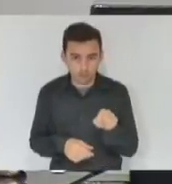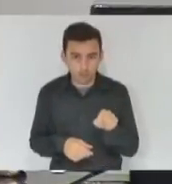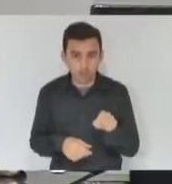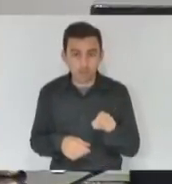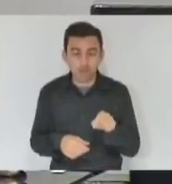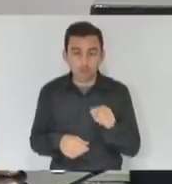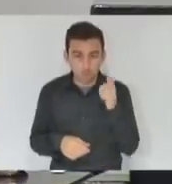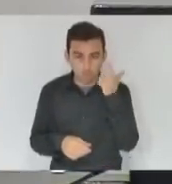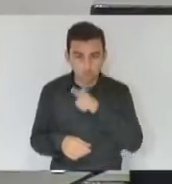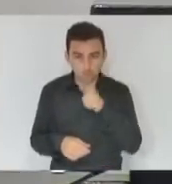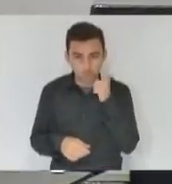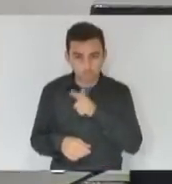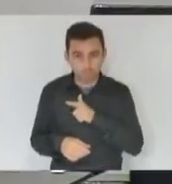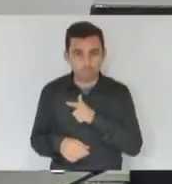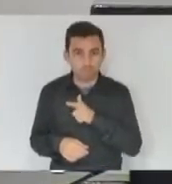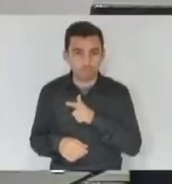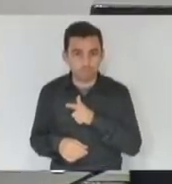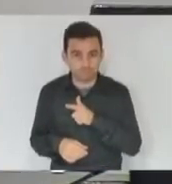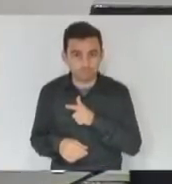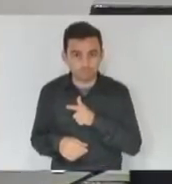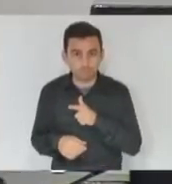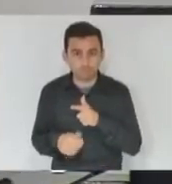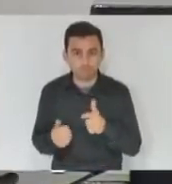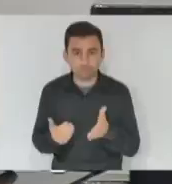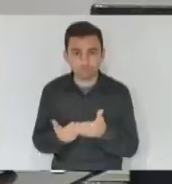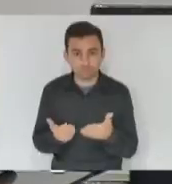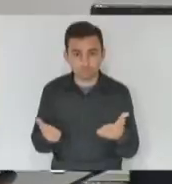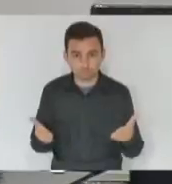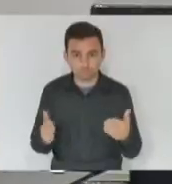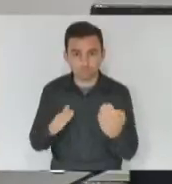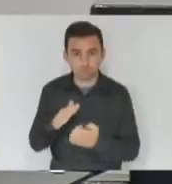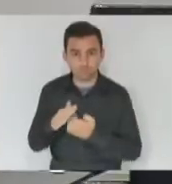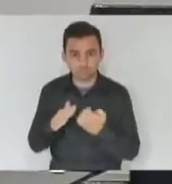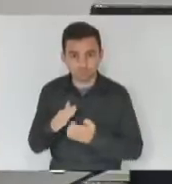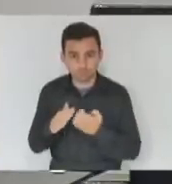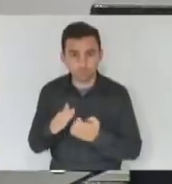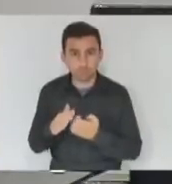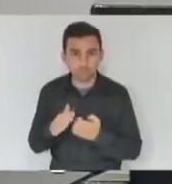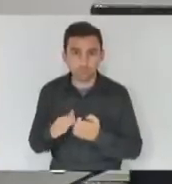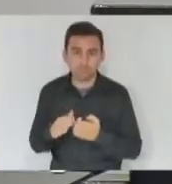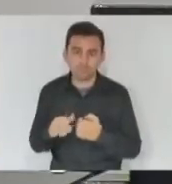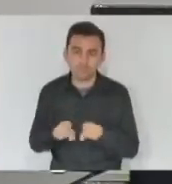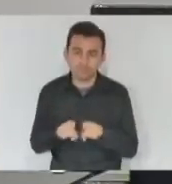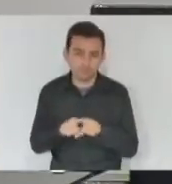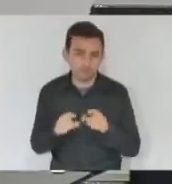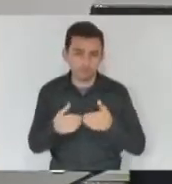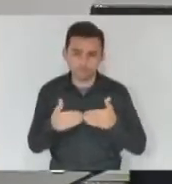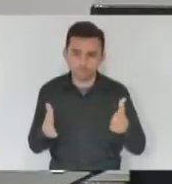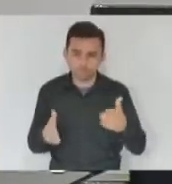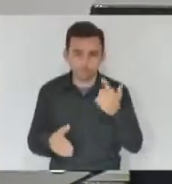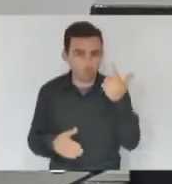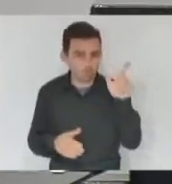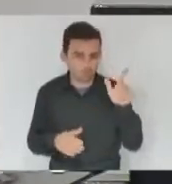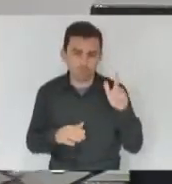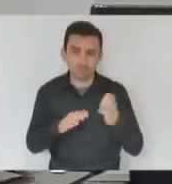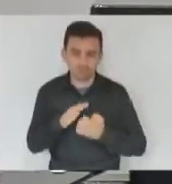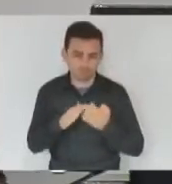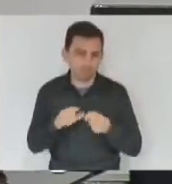abastecer essas empresas e, obviamente, que abrir para que outras empresas